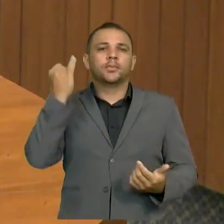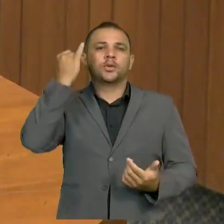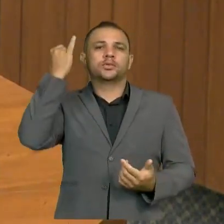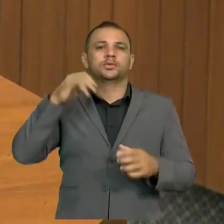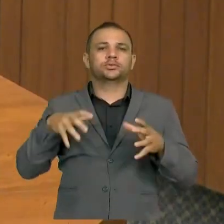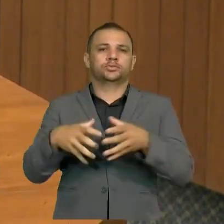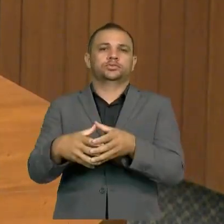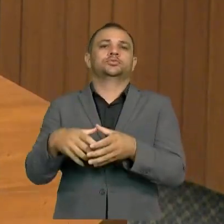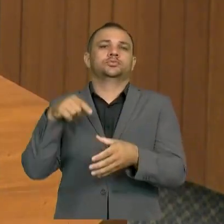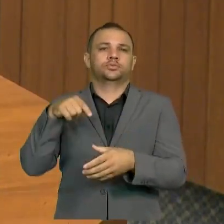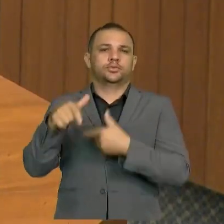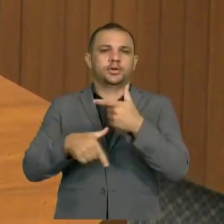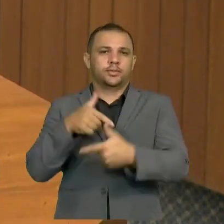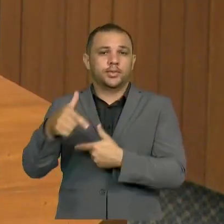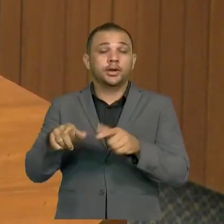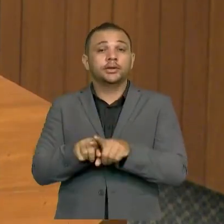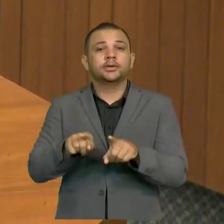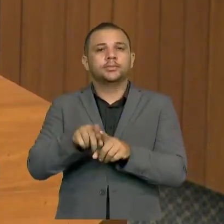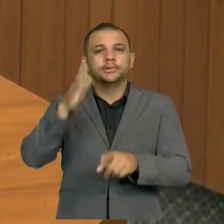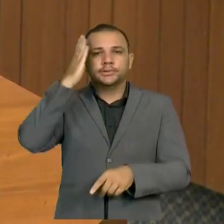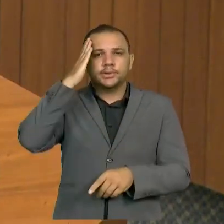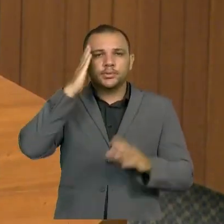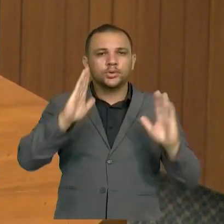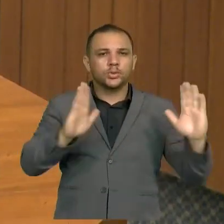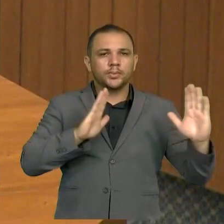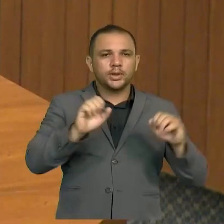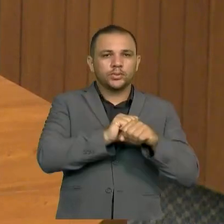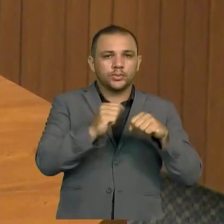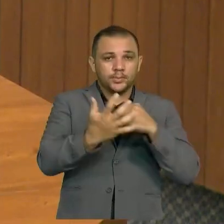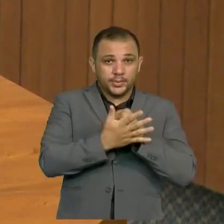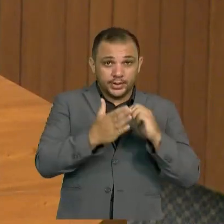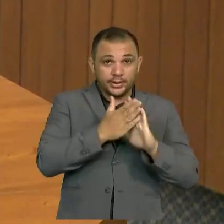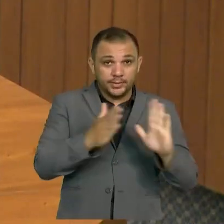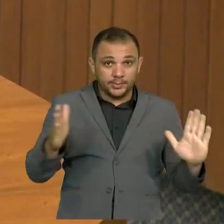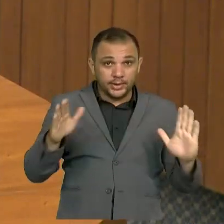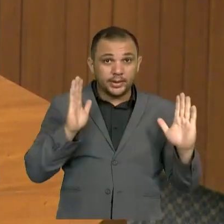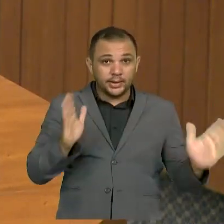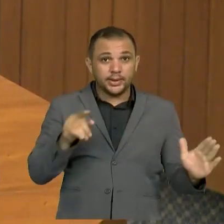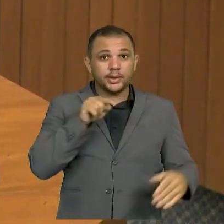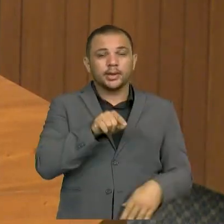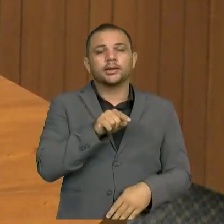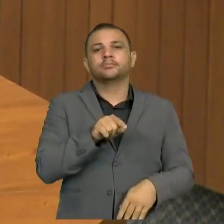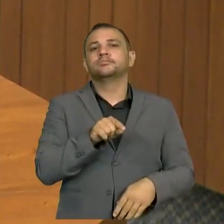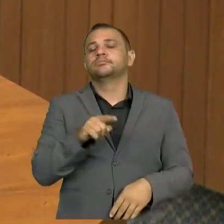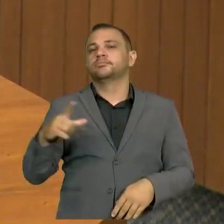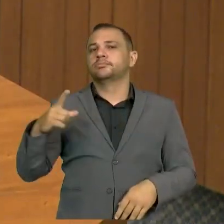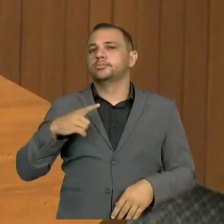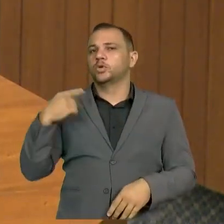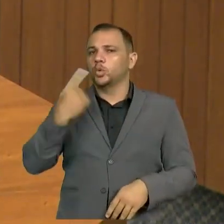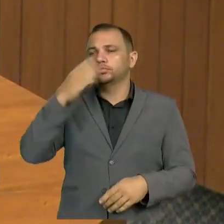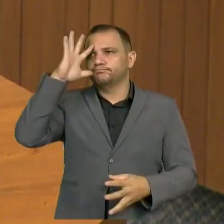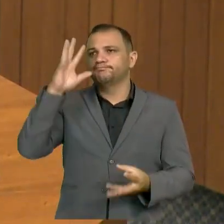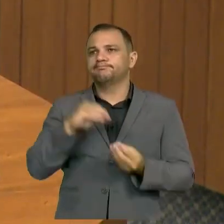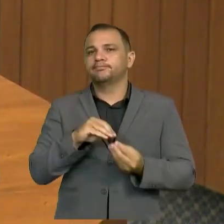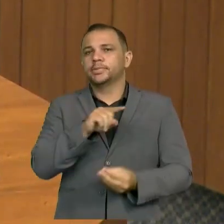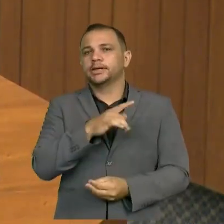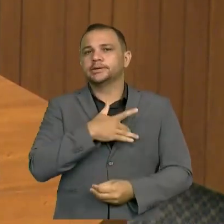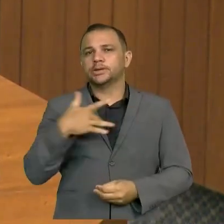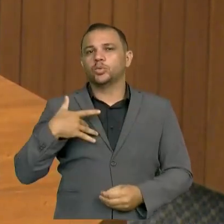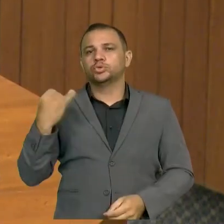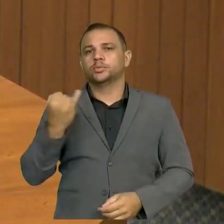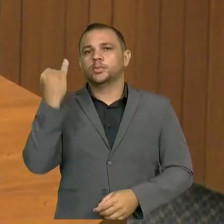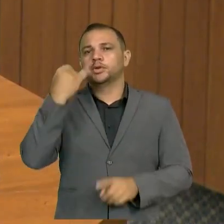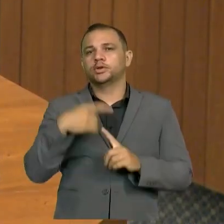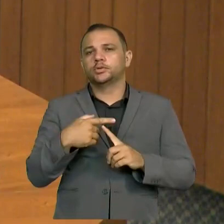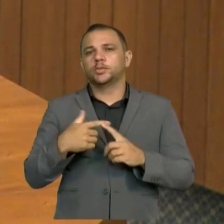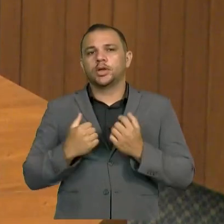categoria, sei que, principalmente durante a pandemia, quando a gente entendeu que ter saúde era a melhor maneira de se prevenir contra